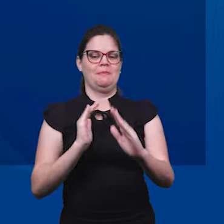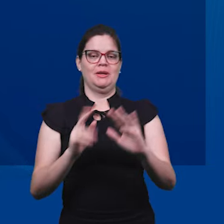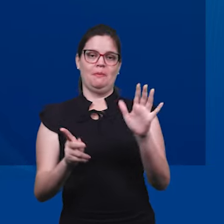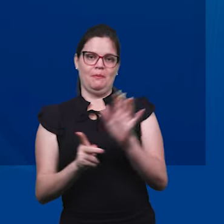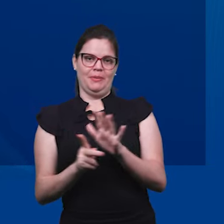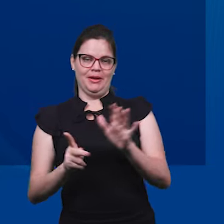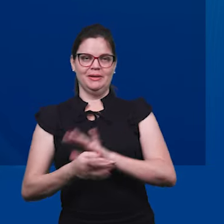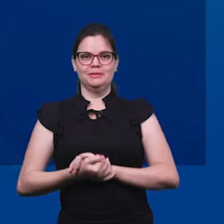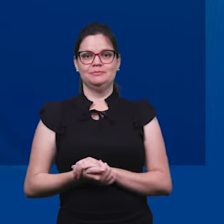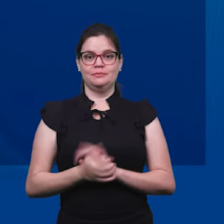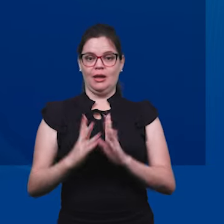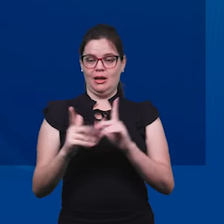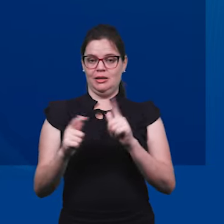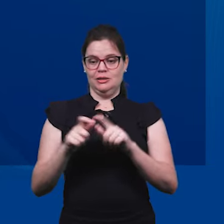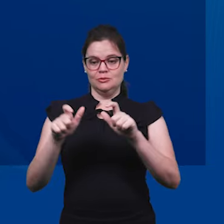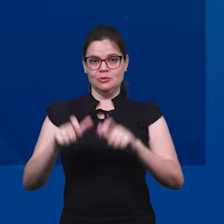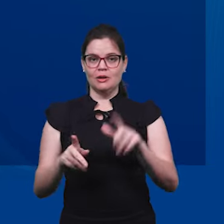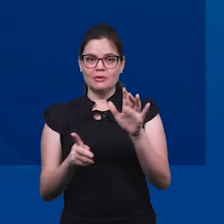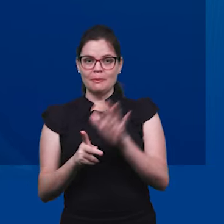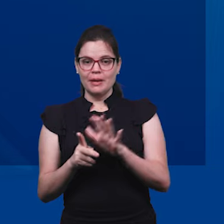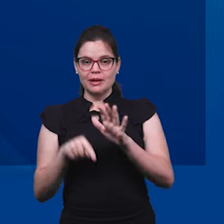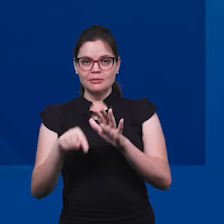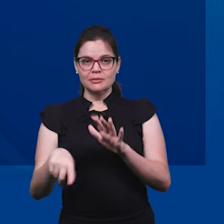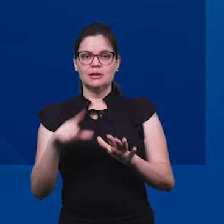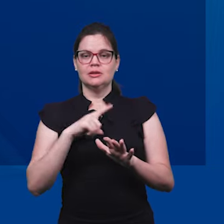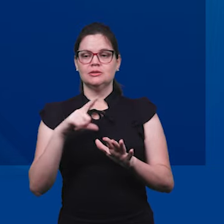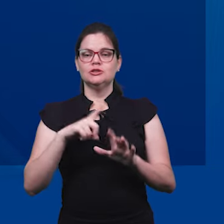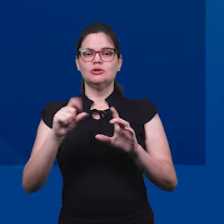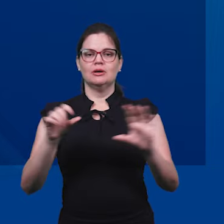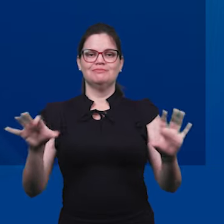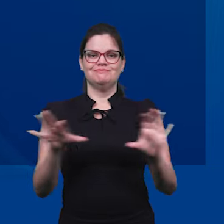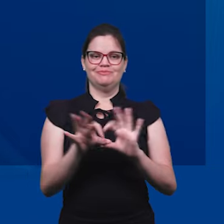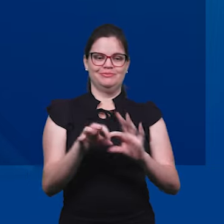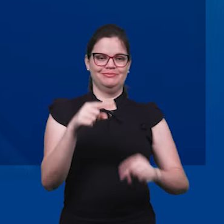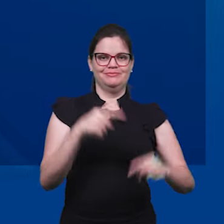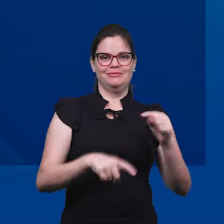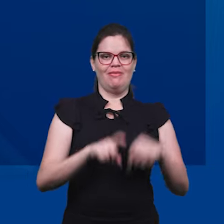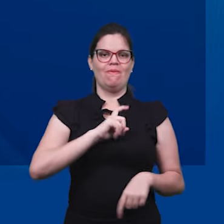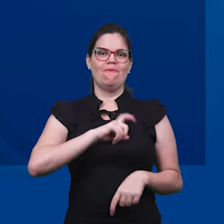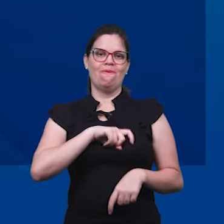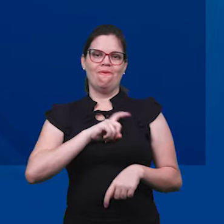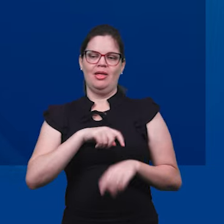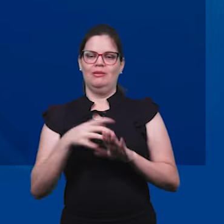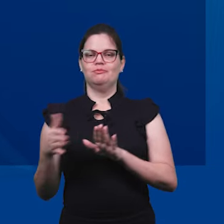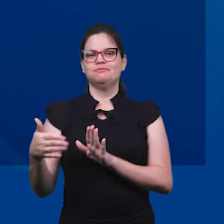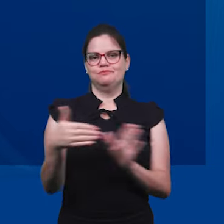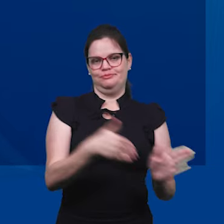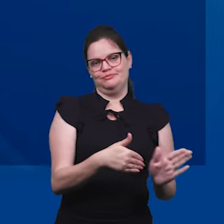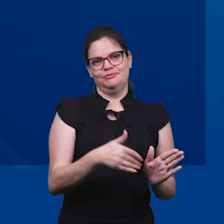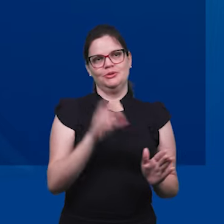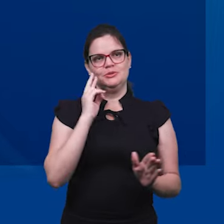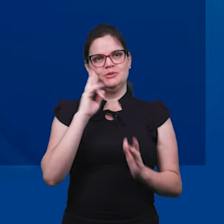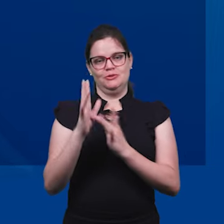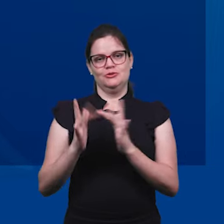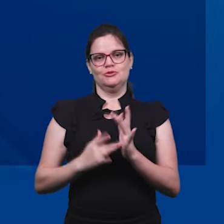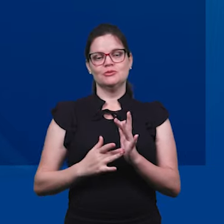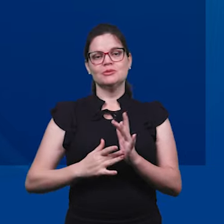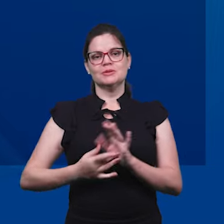de Pérgamo. A igreja no tempo de Pérgamo era uma igreja que estava num casamento pervertido, infiel ao Senhor